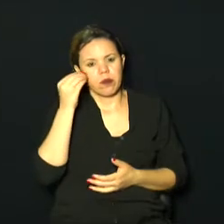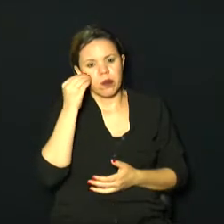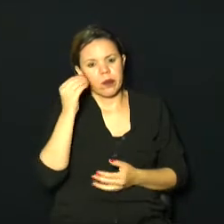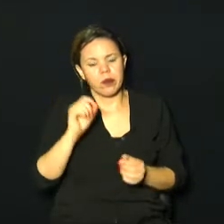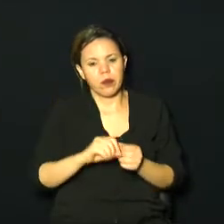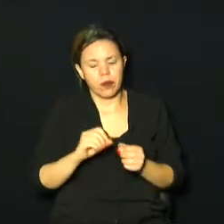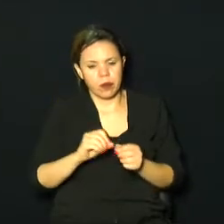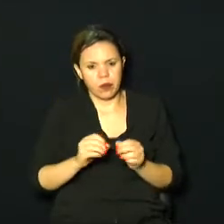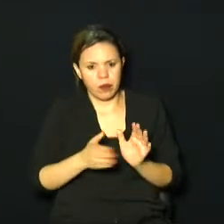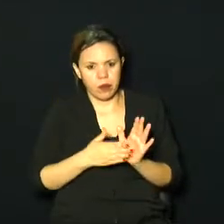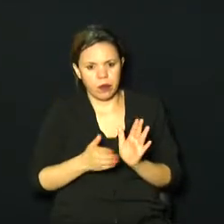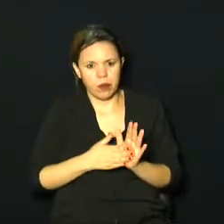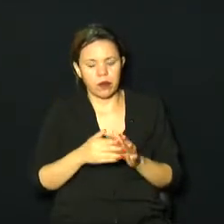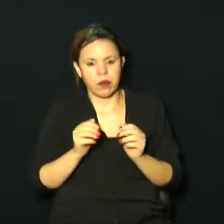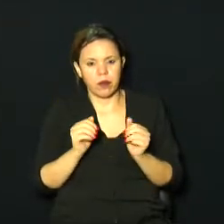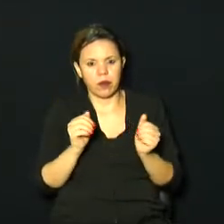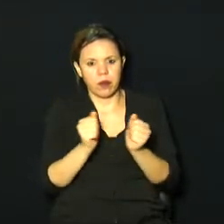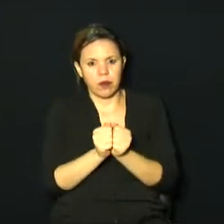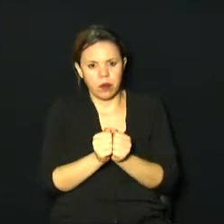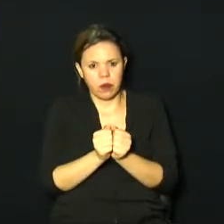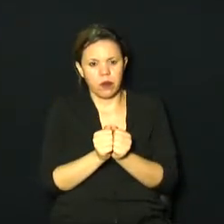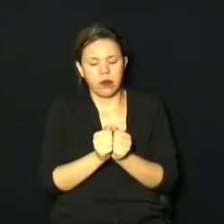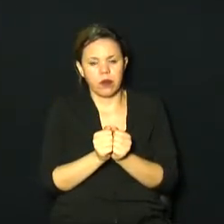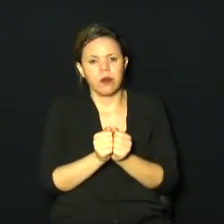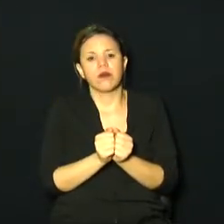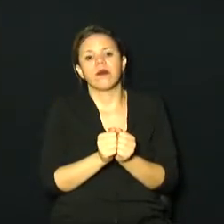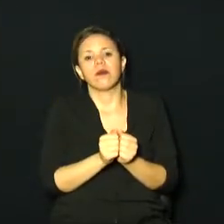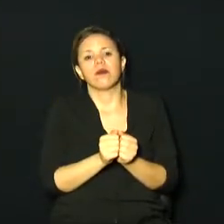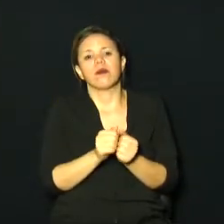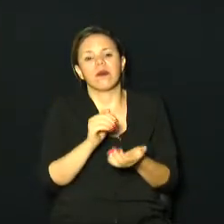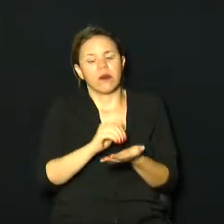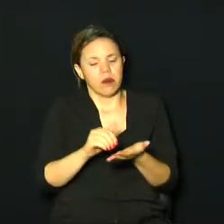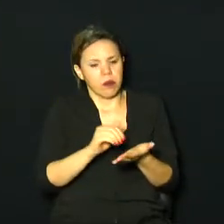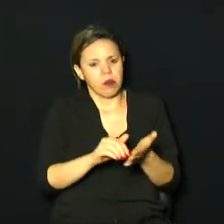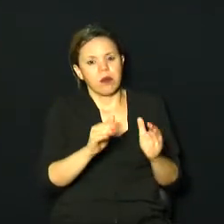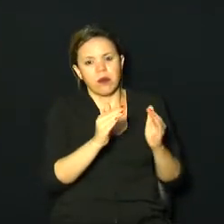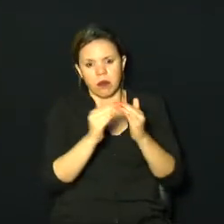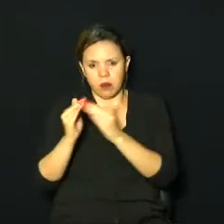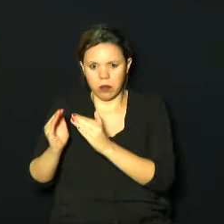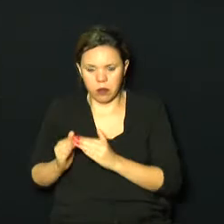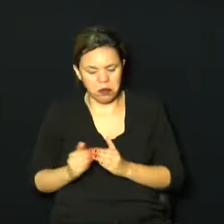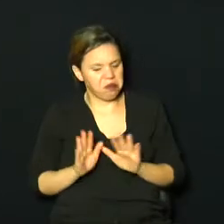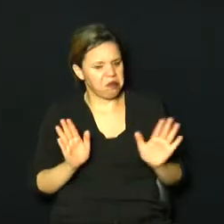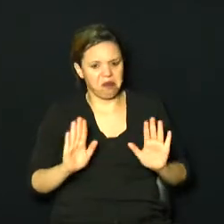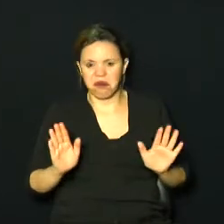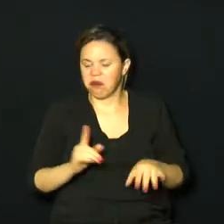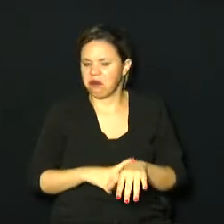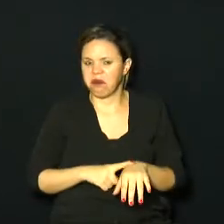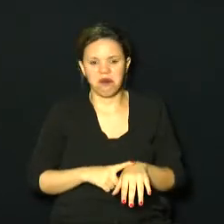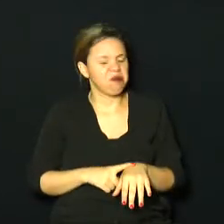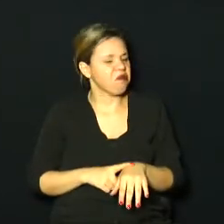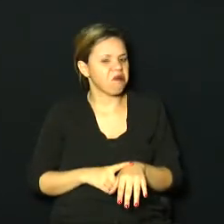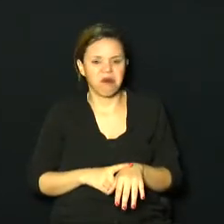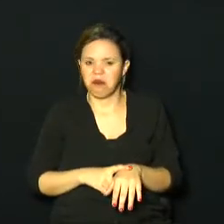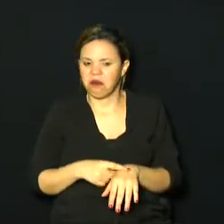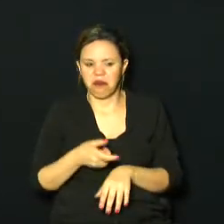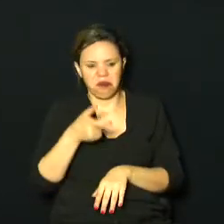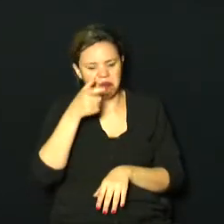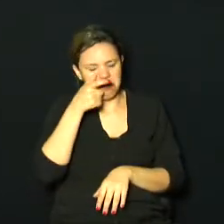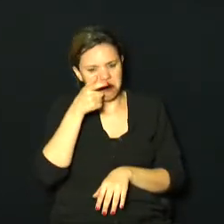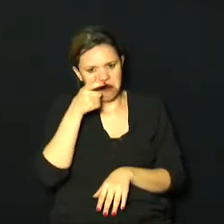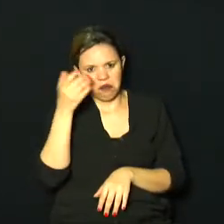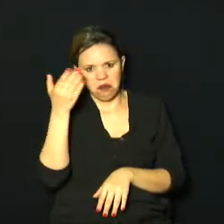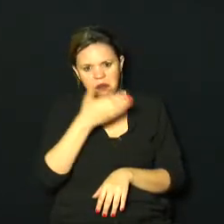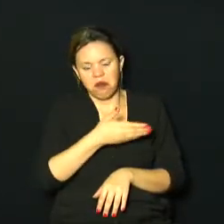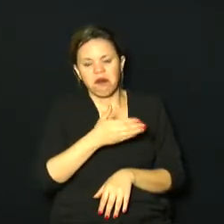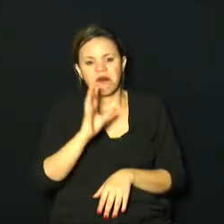uma proposta junto com a habitação, mas em nenhum momento a gente vê que